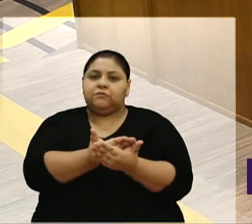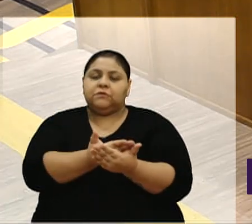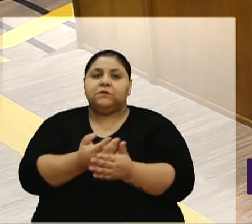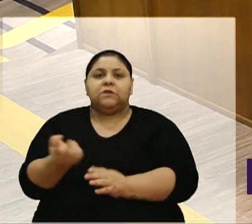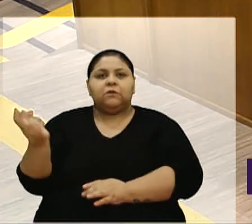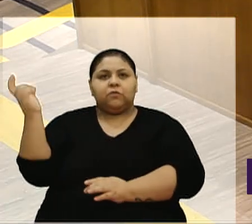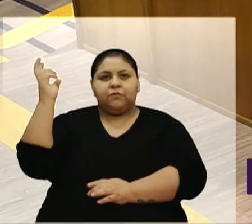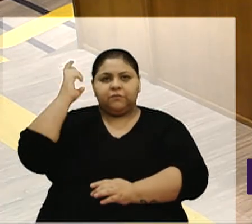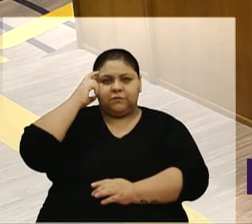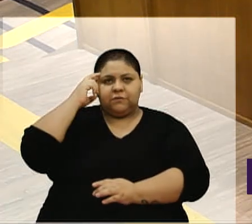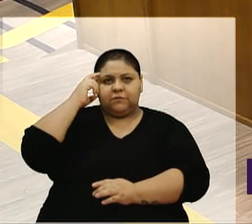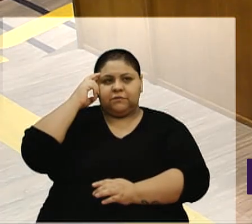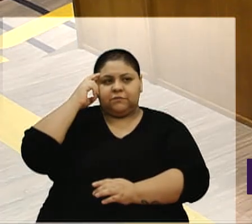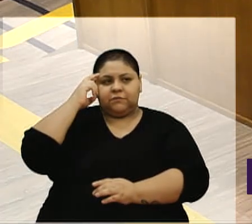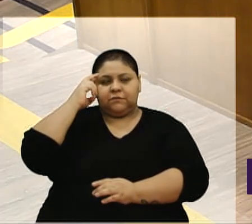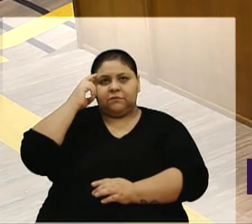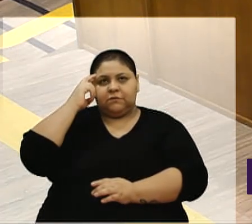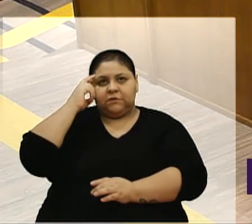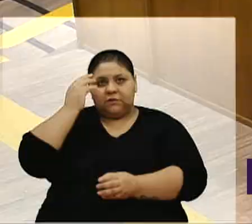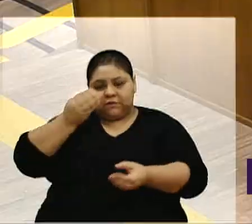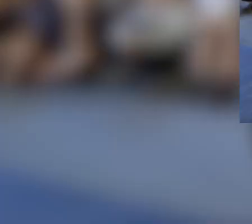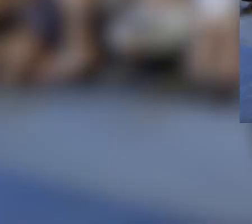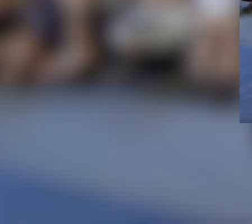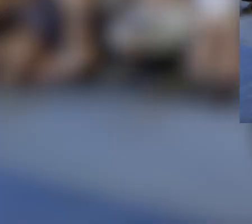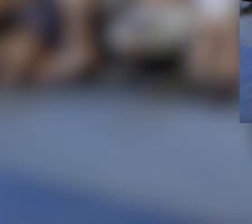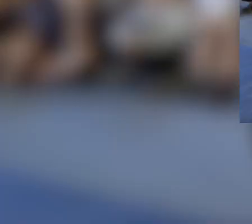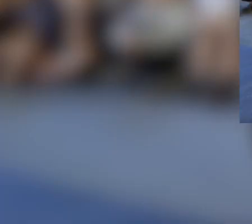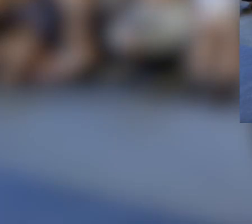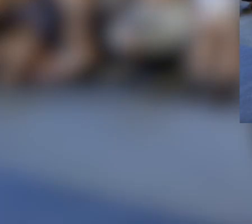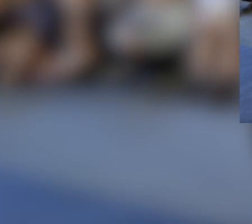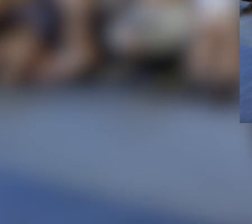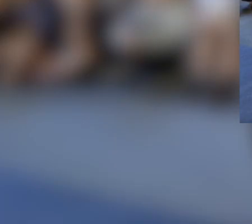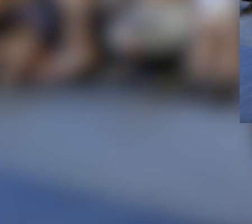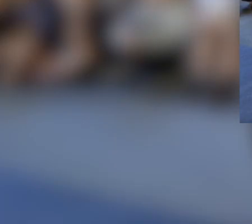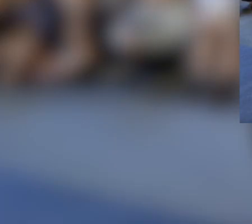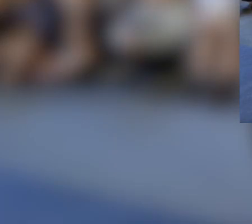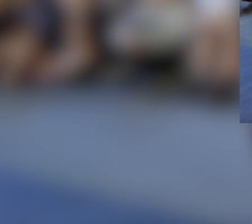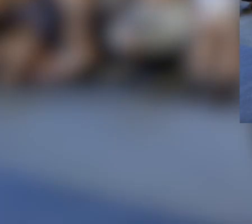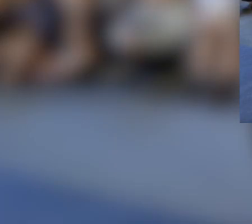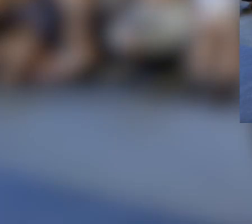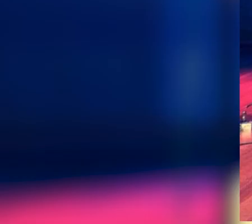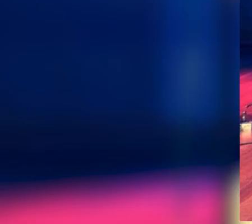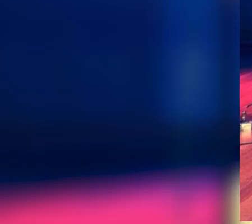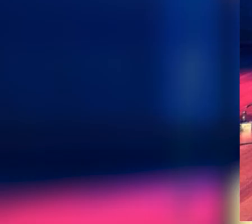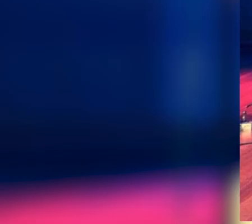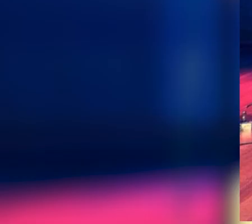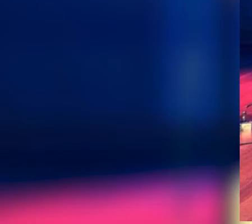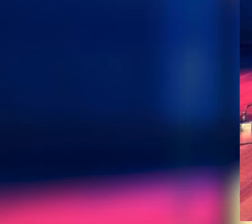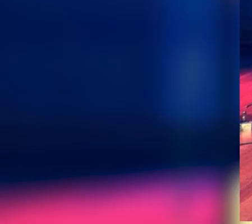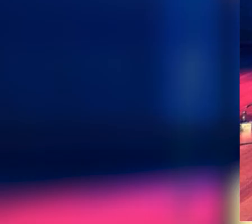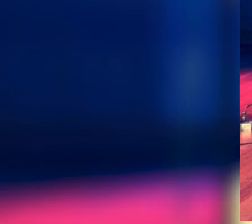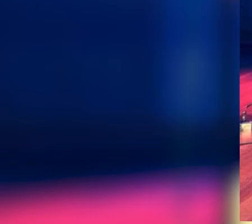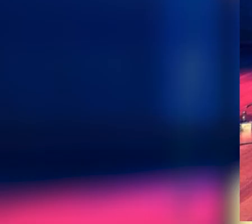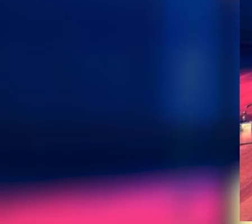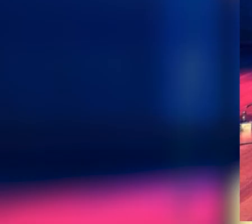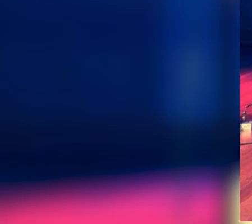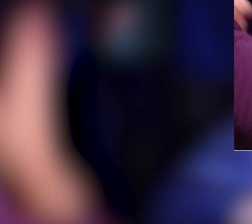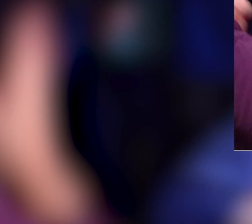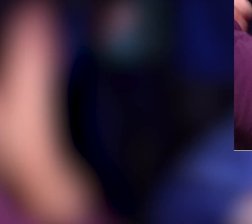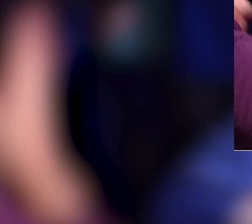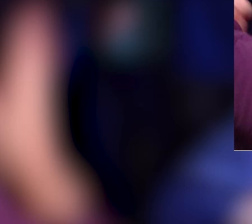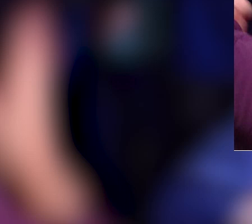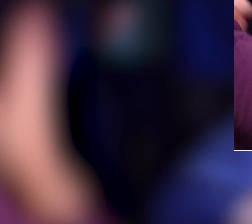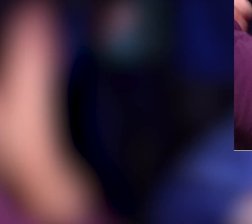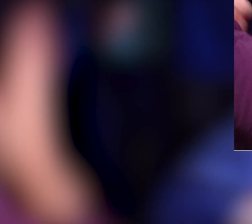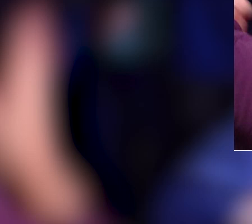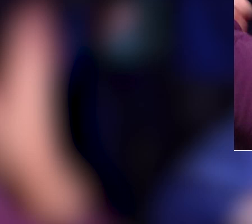cultura, acreditem em si mesmo, acreditem em Deus. O músico tem 5 CDs gravados, 2 DVDs e 3 livros para